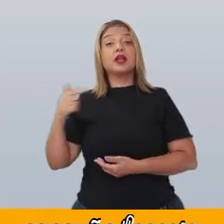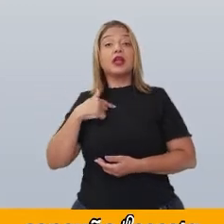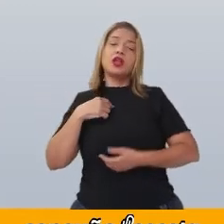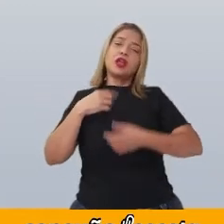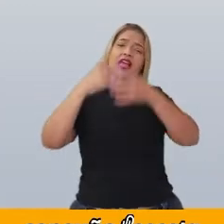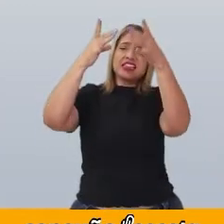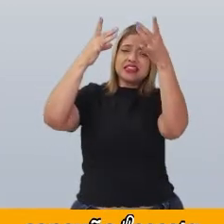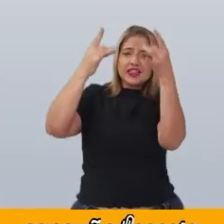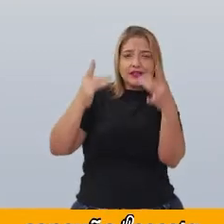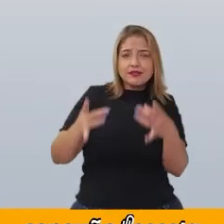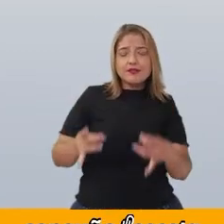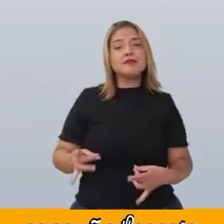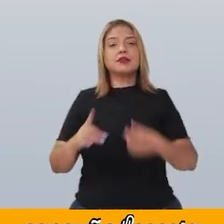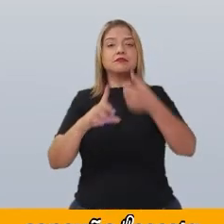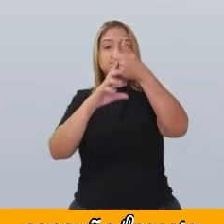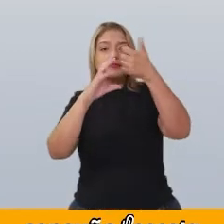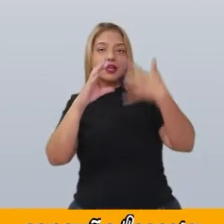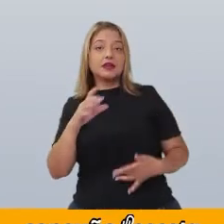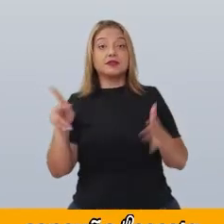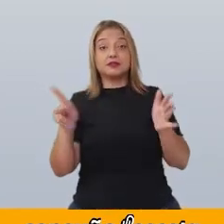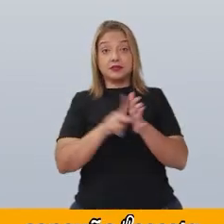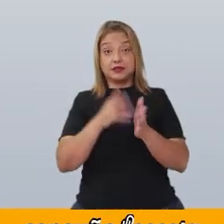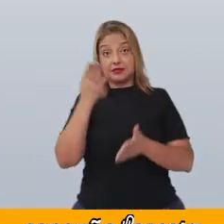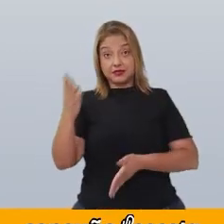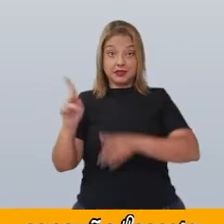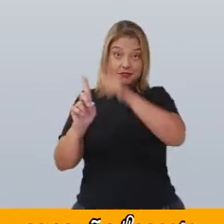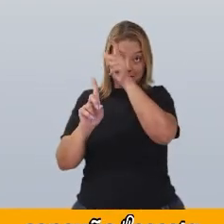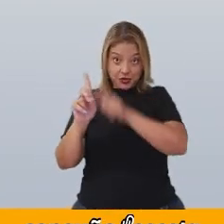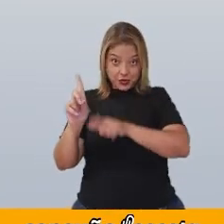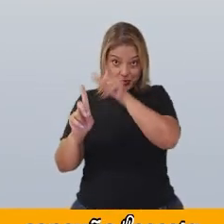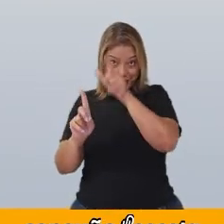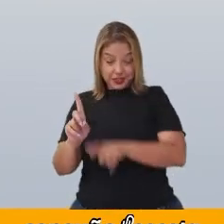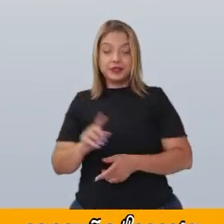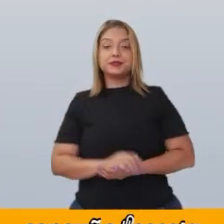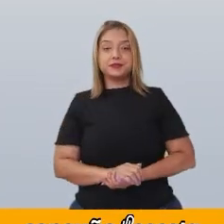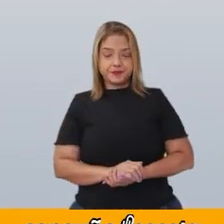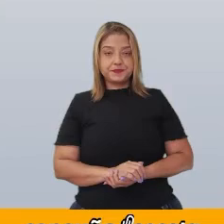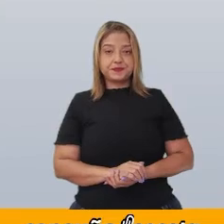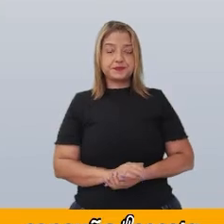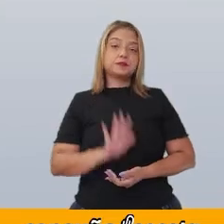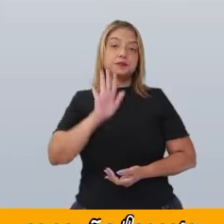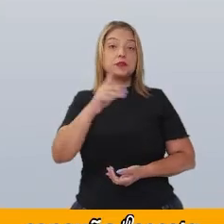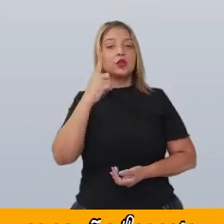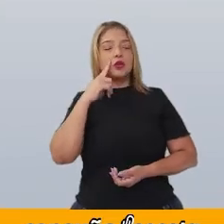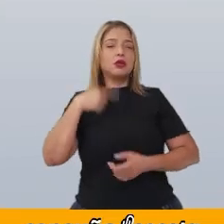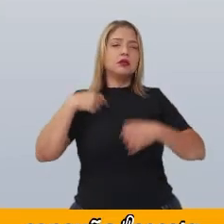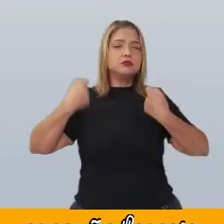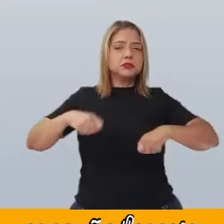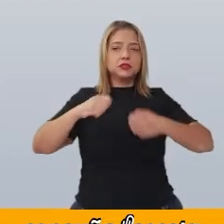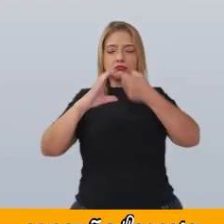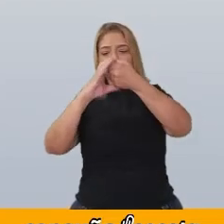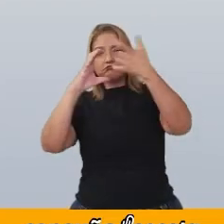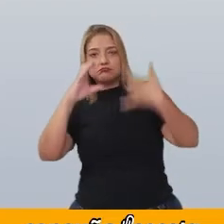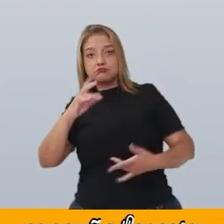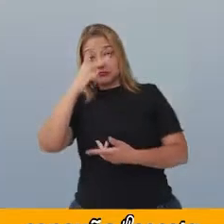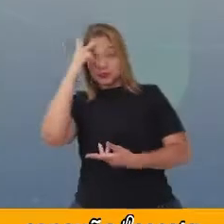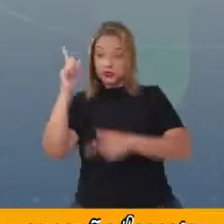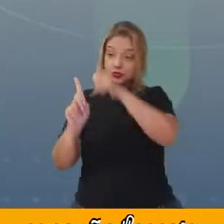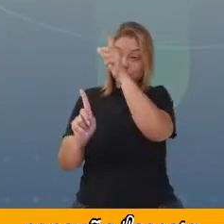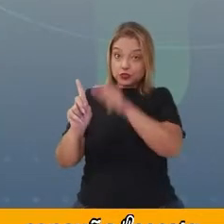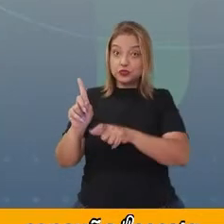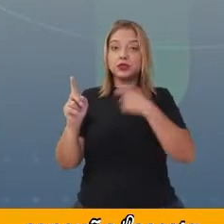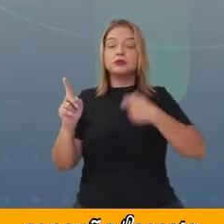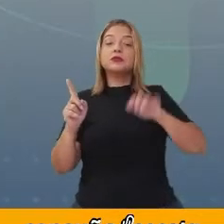estou caracterizando a personagem. Observe que para caracterizar as personagens são